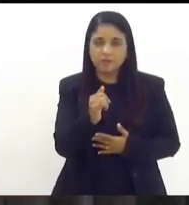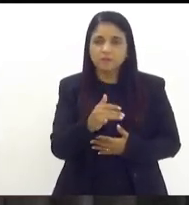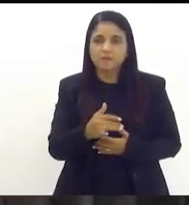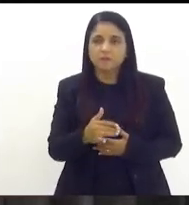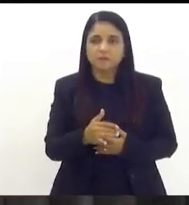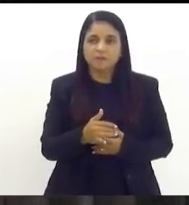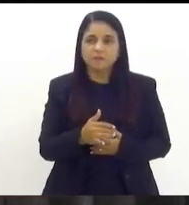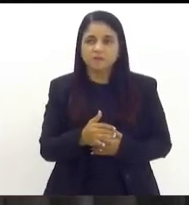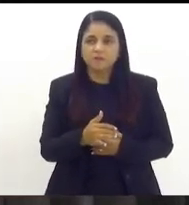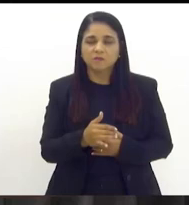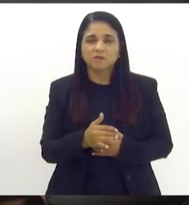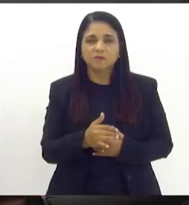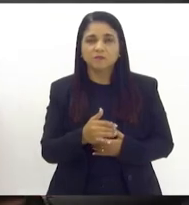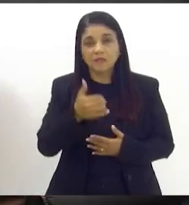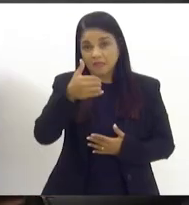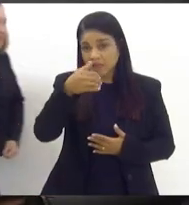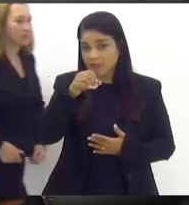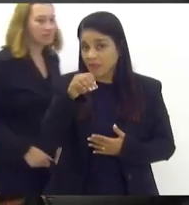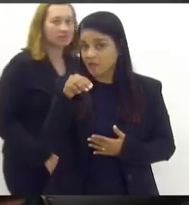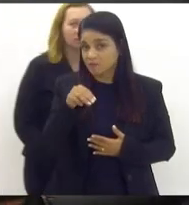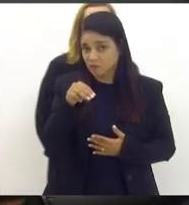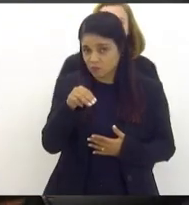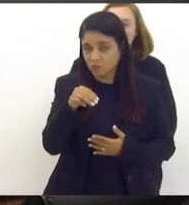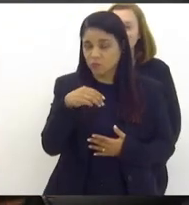de 10 minutos